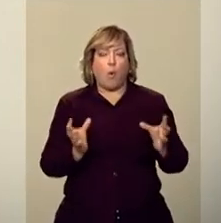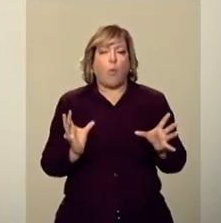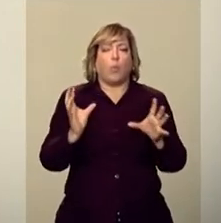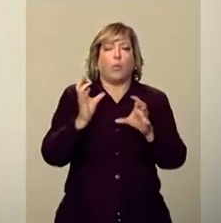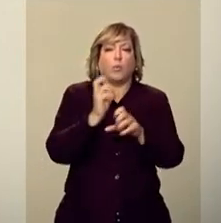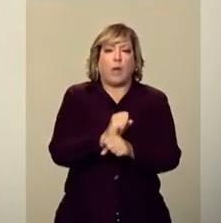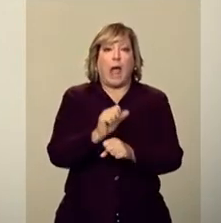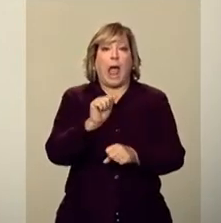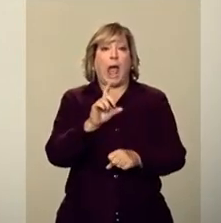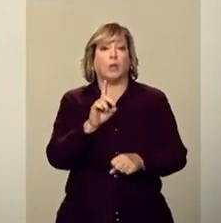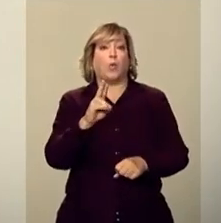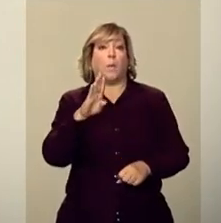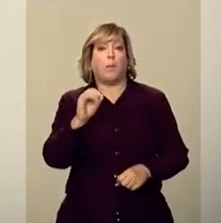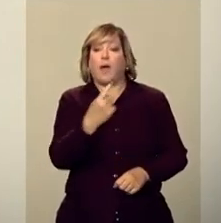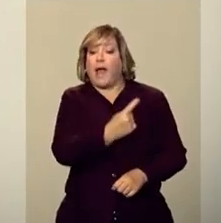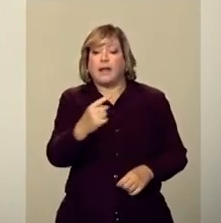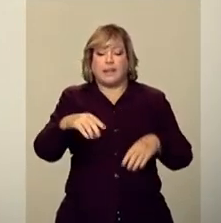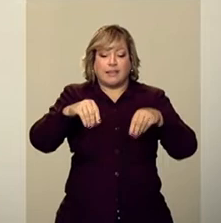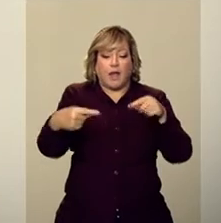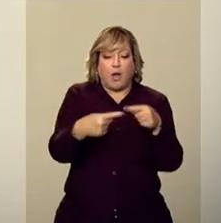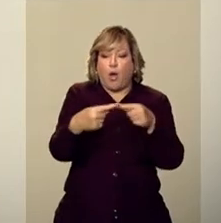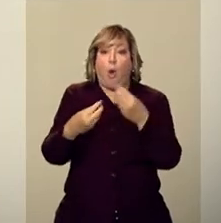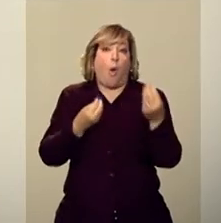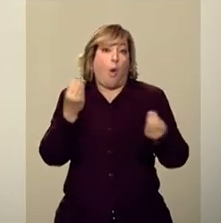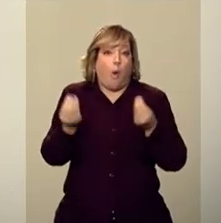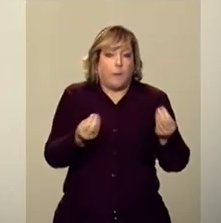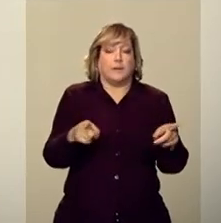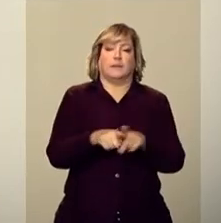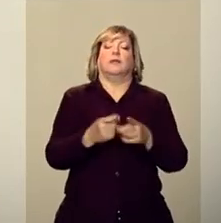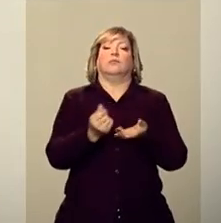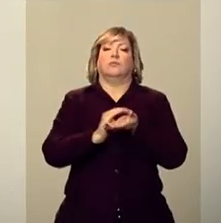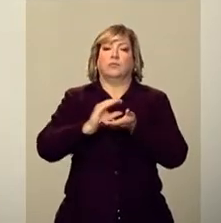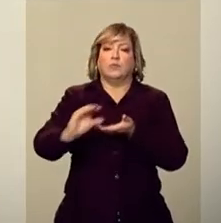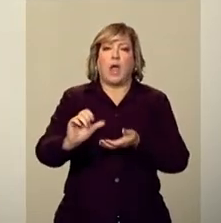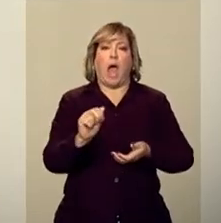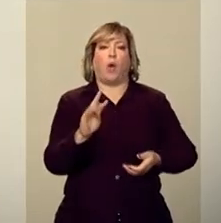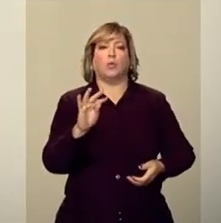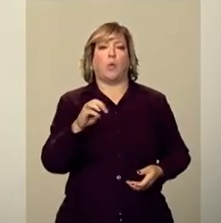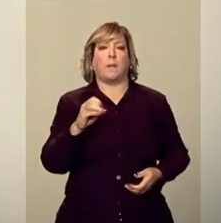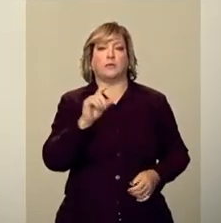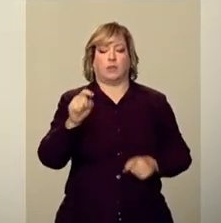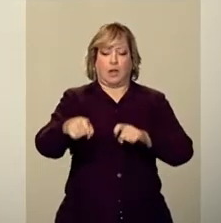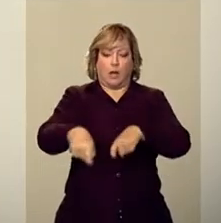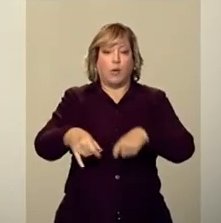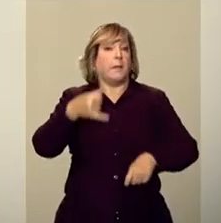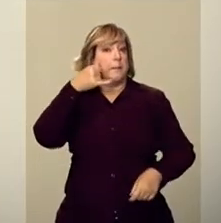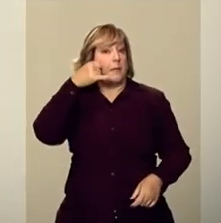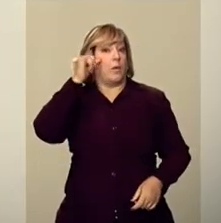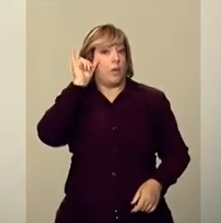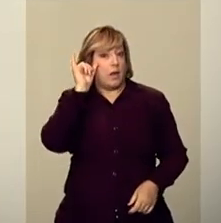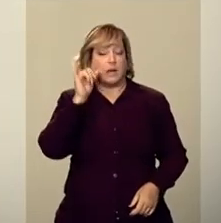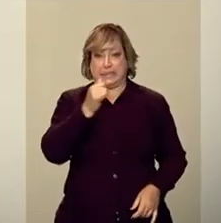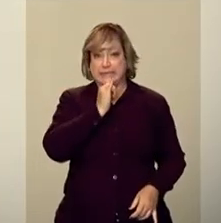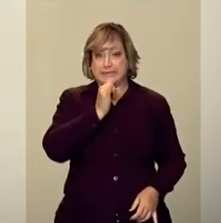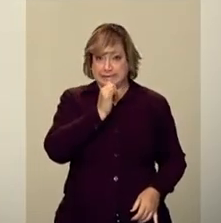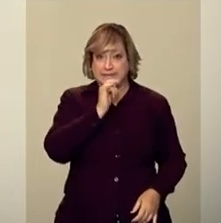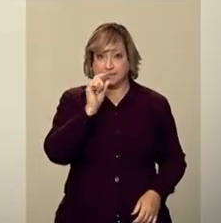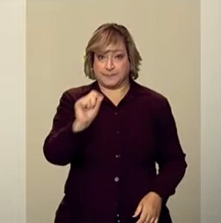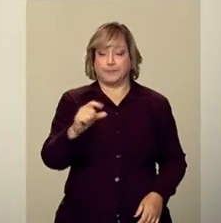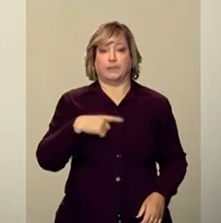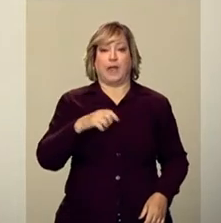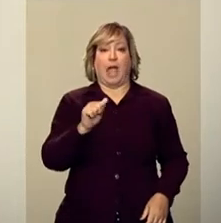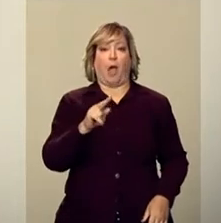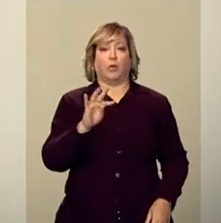de adubo de cada tipo de solo vamos também financiar automação da agricultura e da pecuária por exemplo